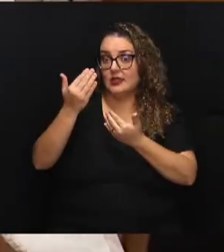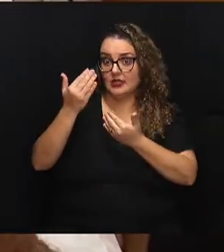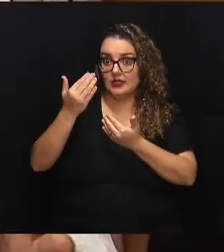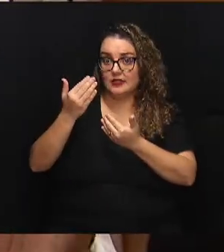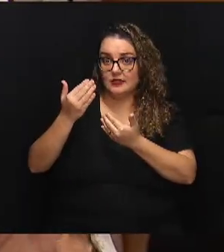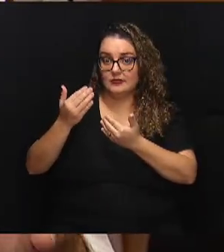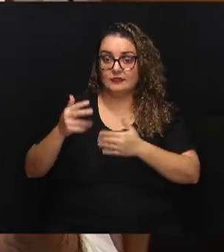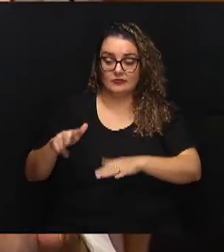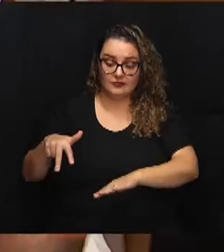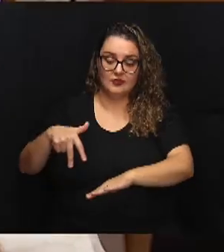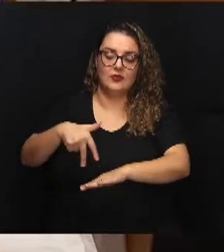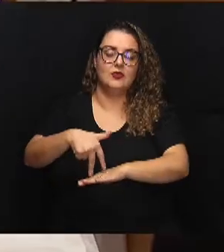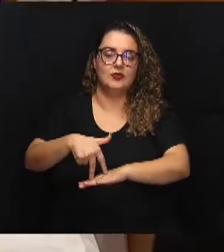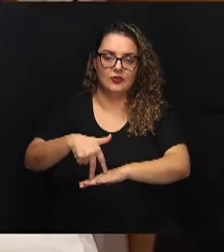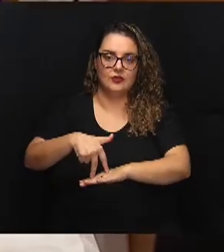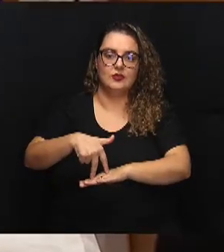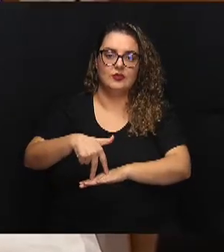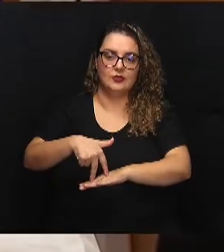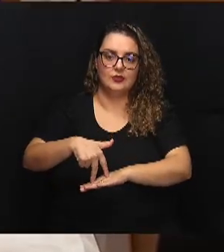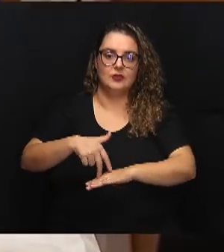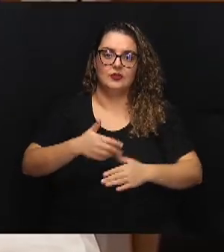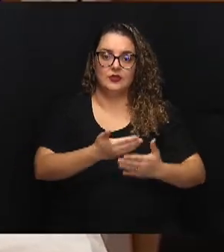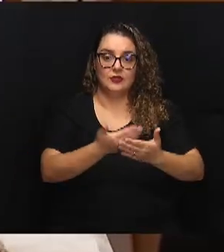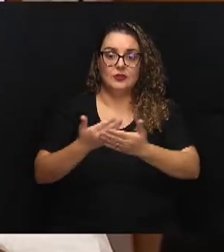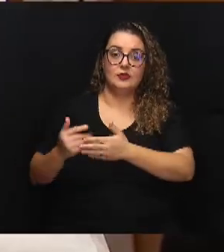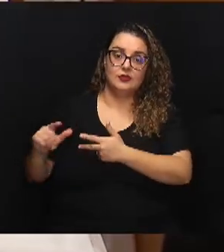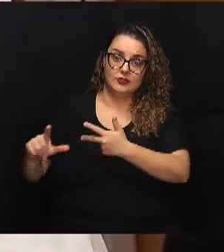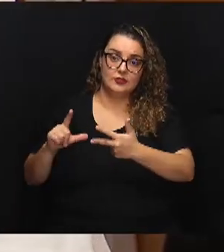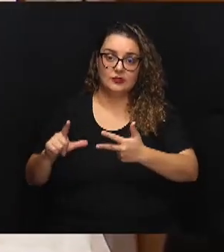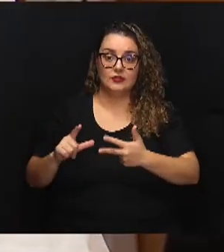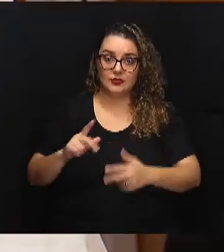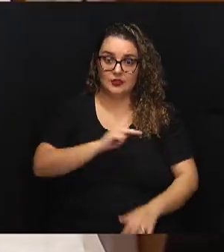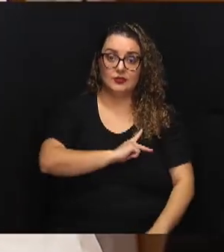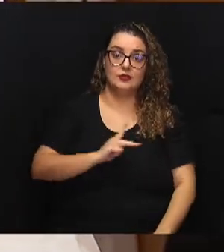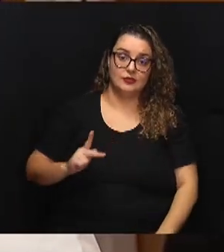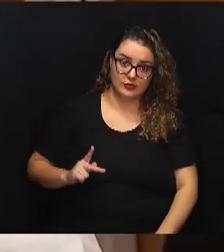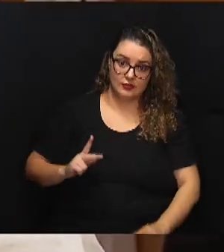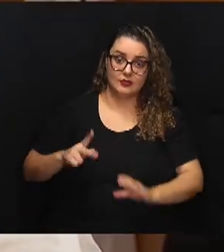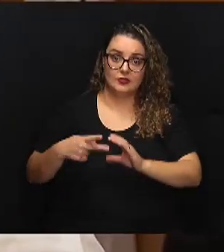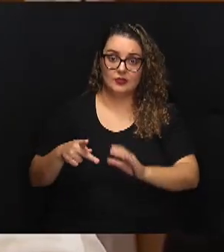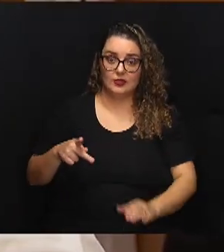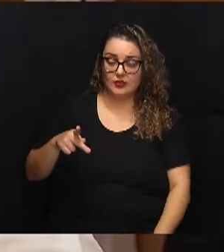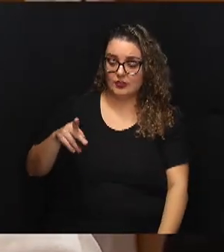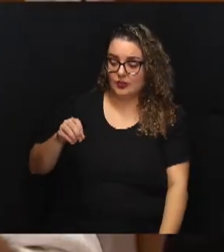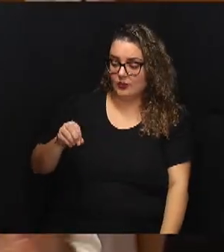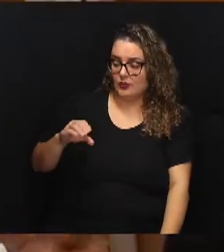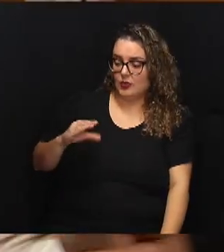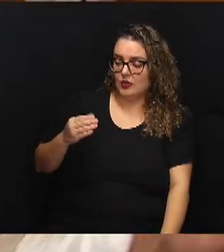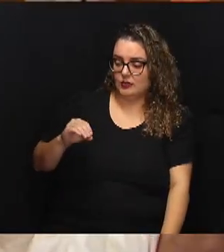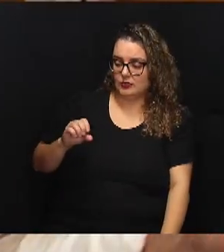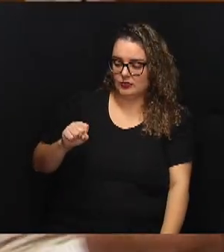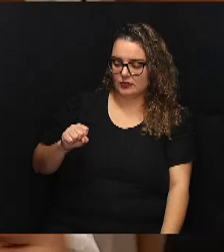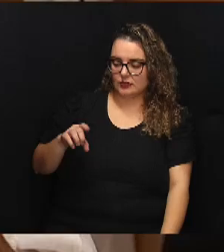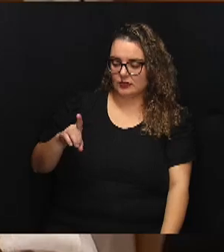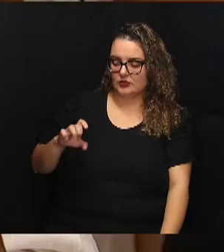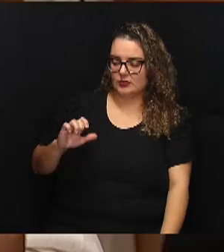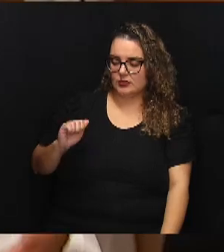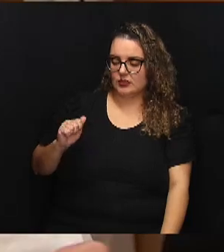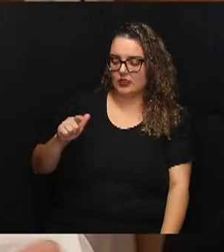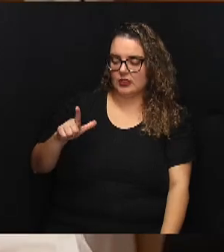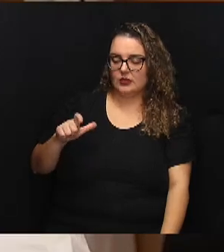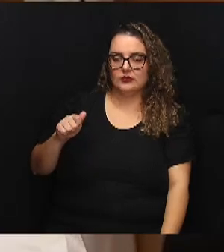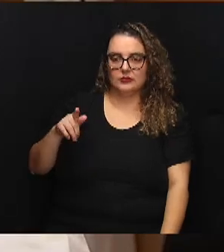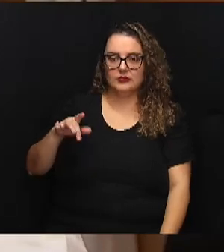a disponibilidade, da Escola do Legislativo e do presidente da Câmara de Poços de Caldas. Num evento,